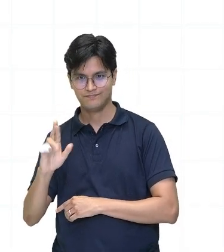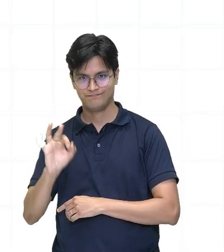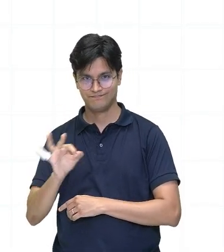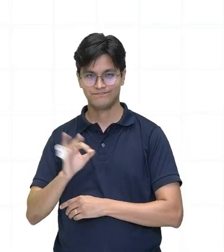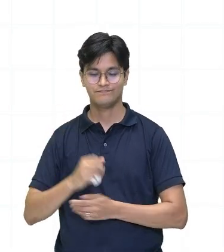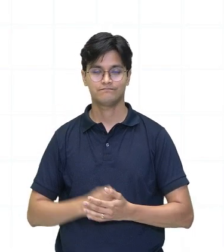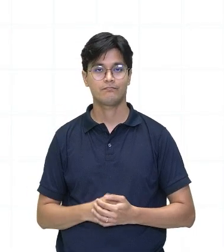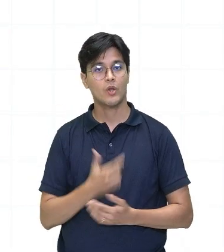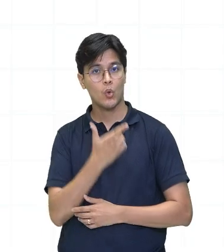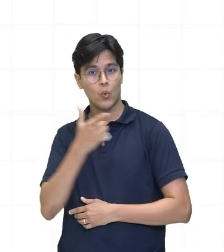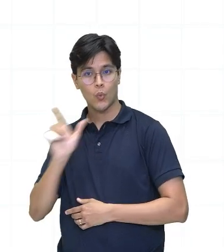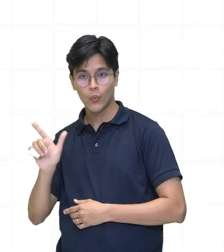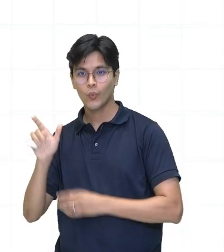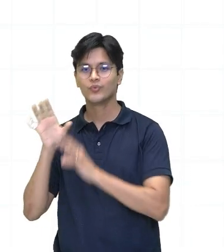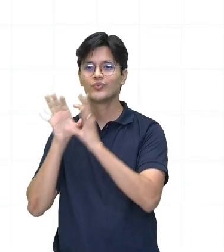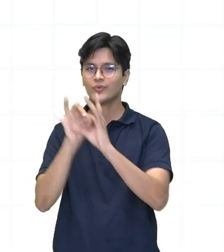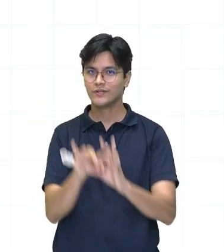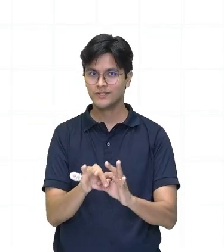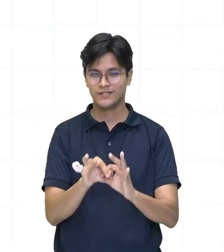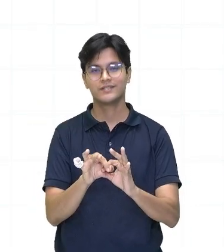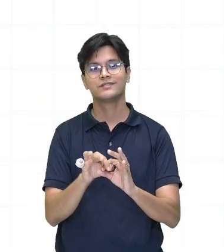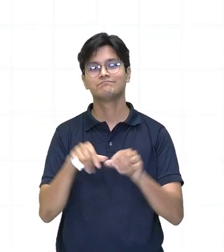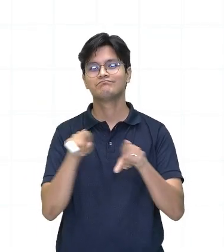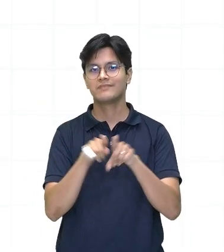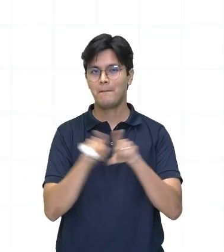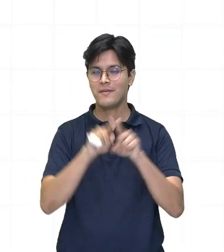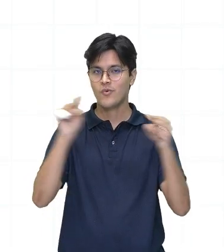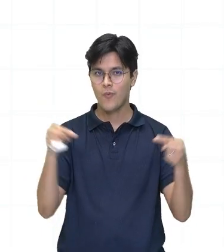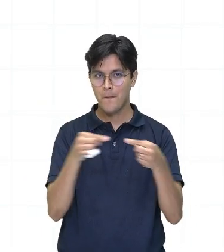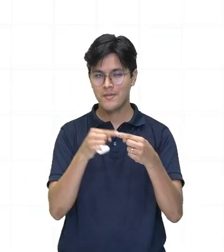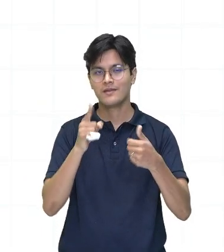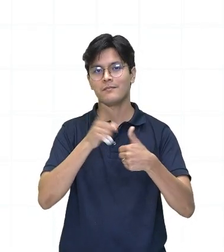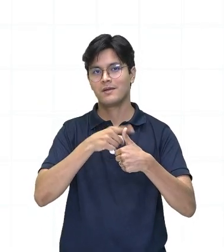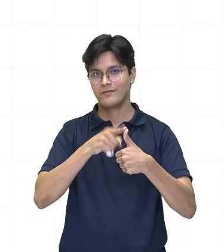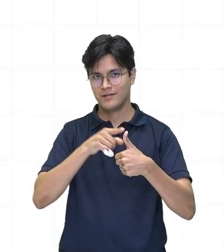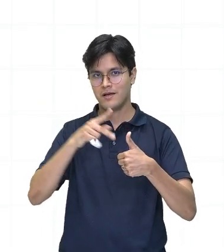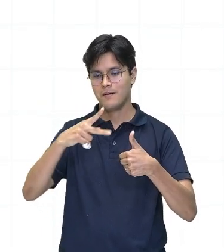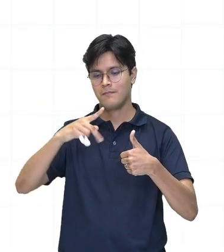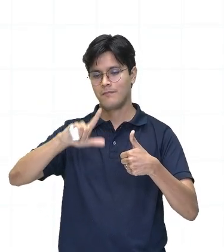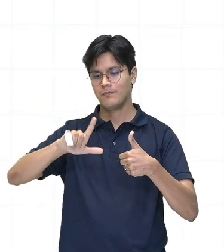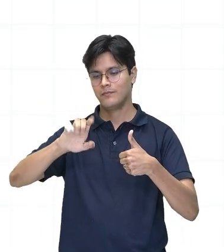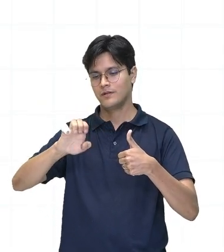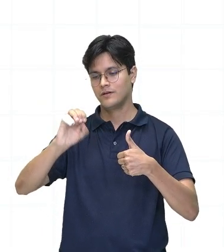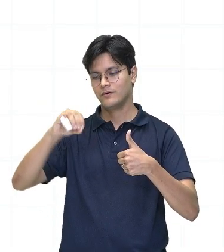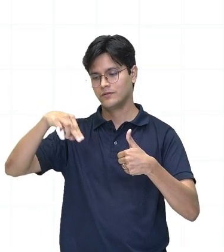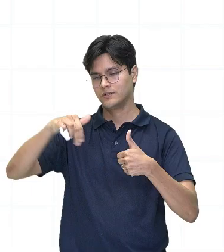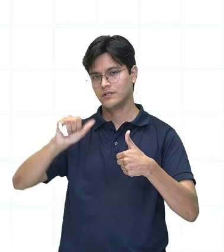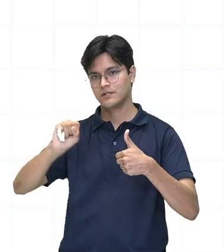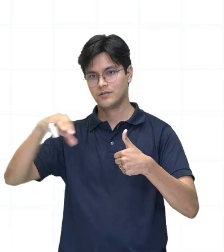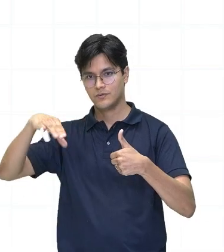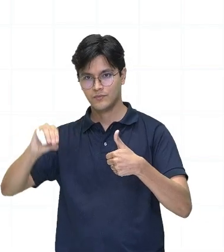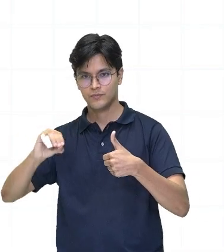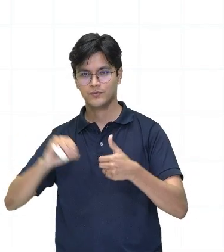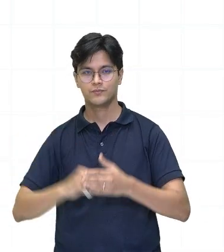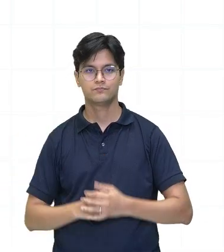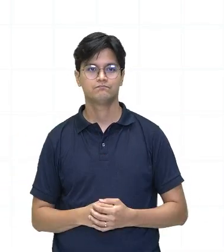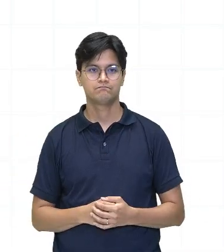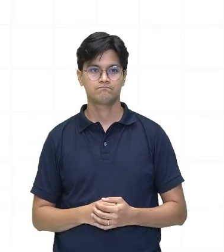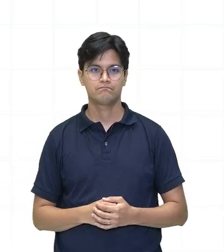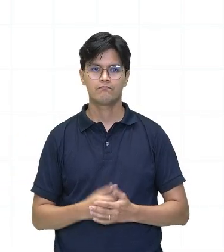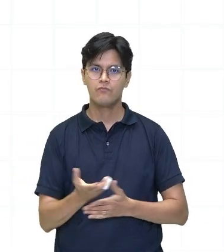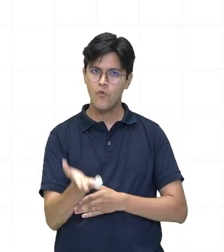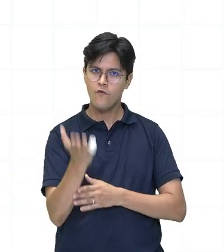Outra situação que caracteriza um pleonasmo vicioso e que a gente utiliza no nosso dia a dia. Vamos subir para